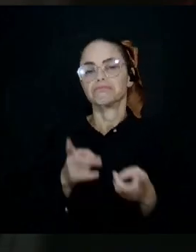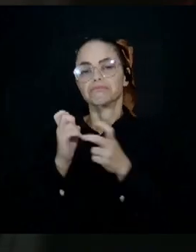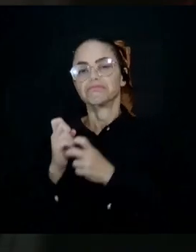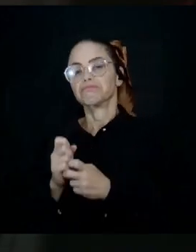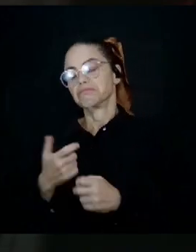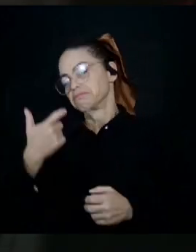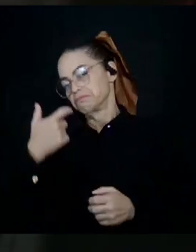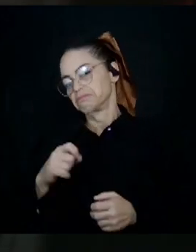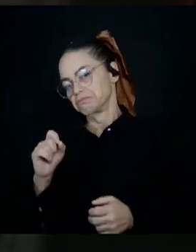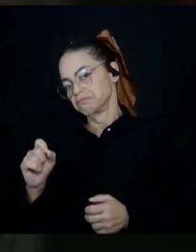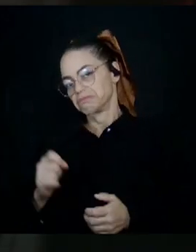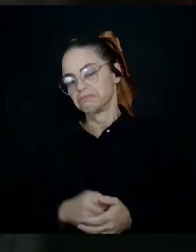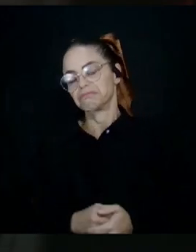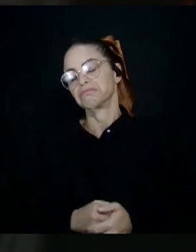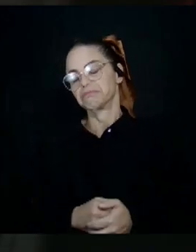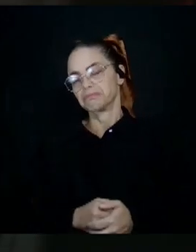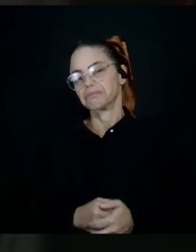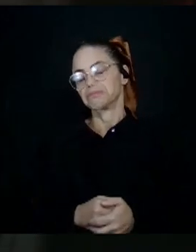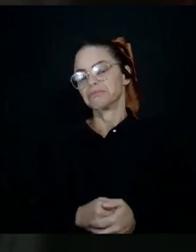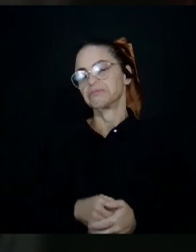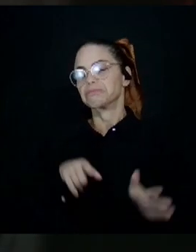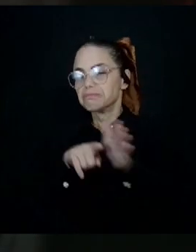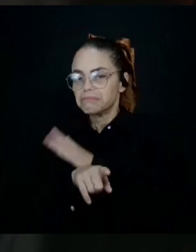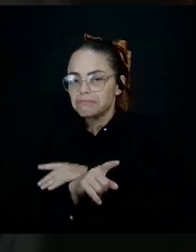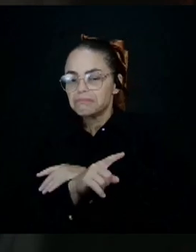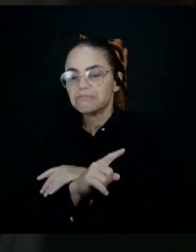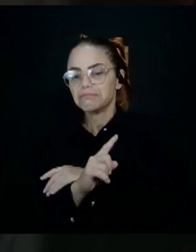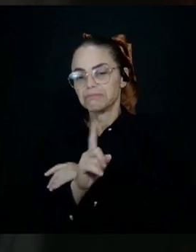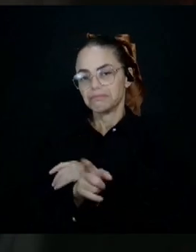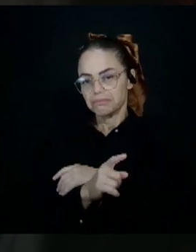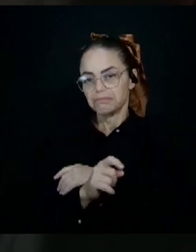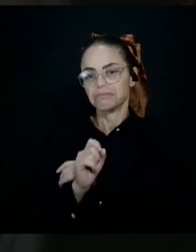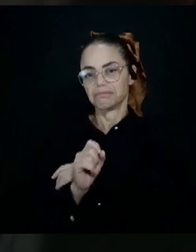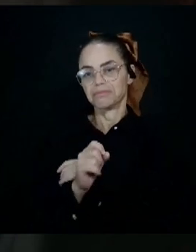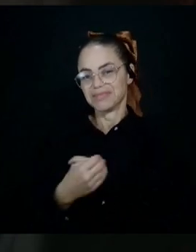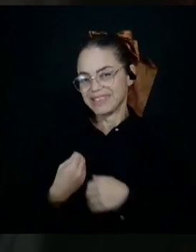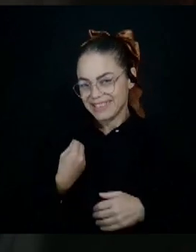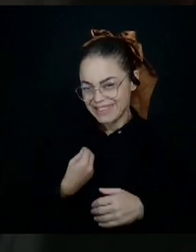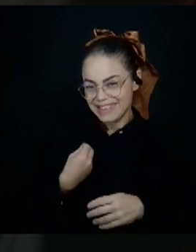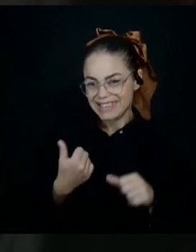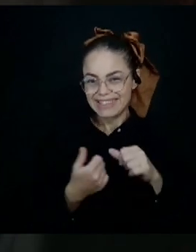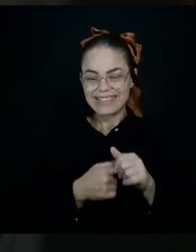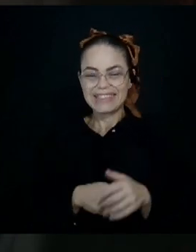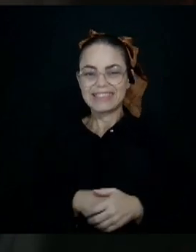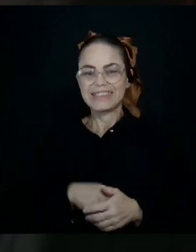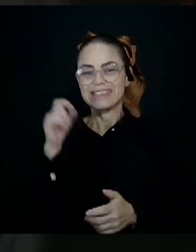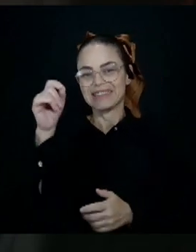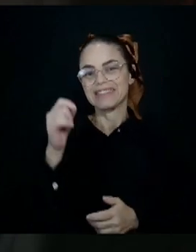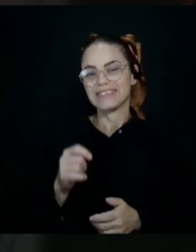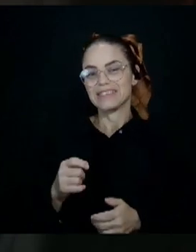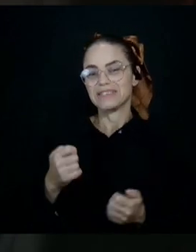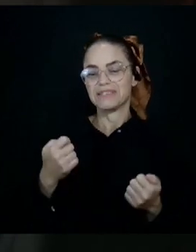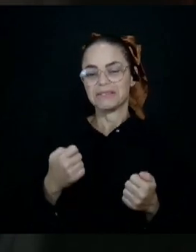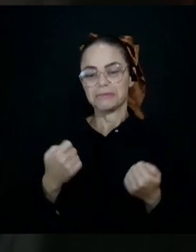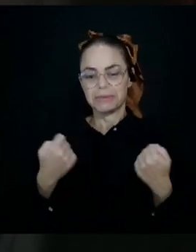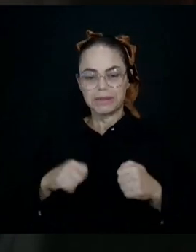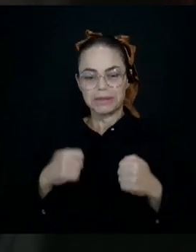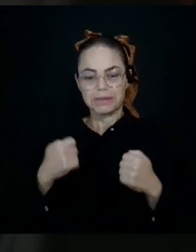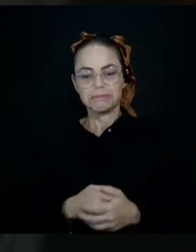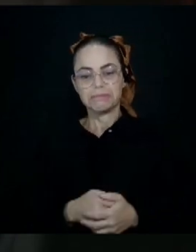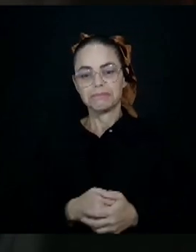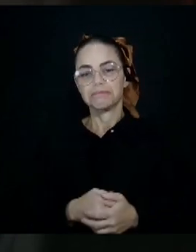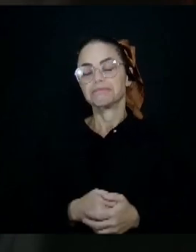e se a pergunta certa for, vamos mudar a pergunta, né? O que você deve ser? Não. O que você quer